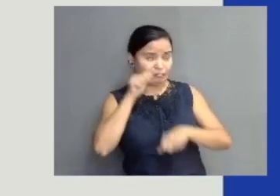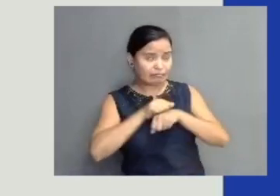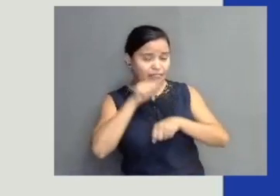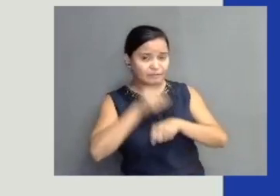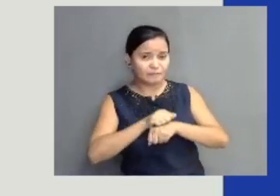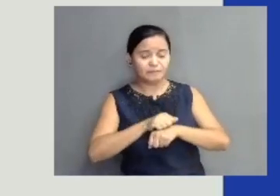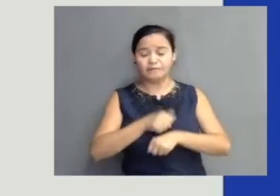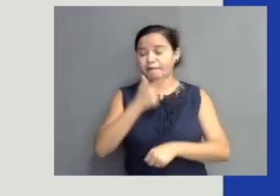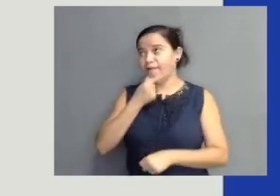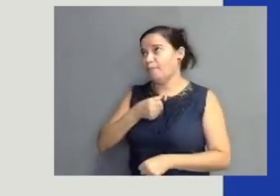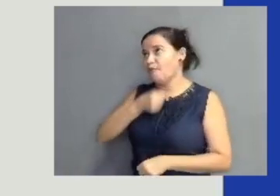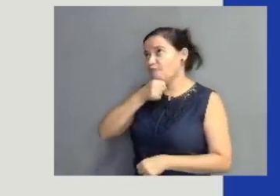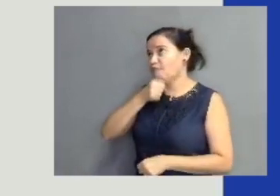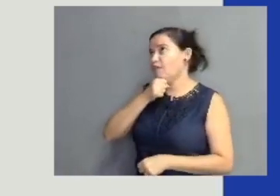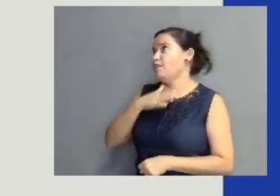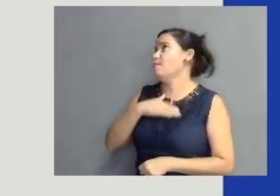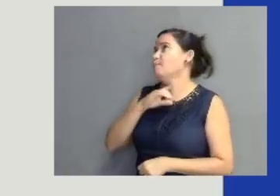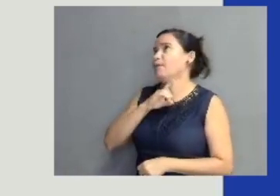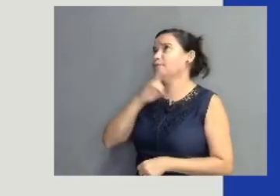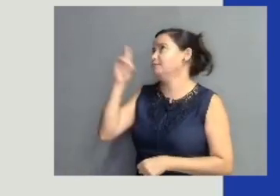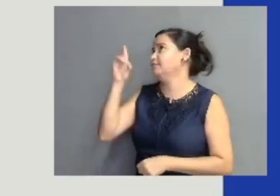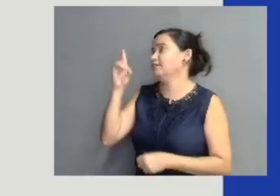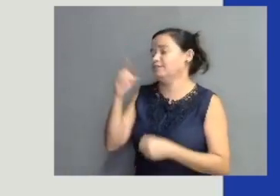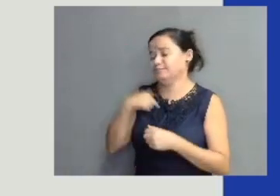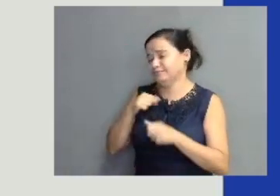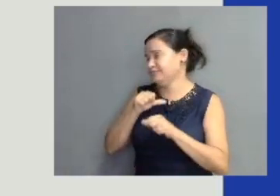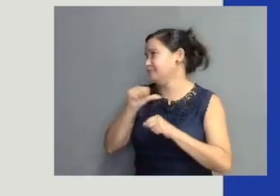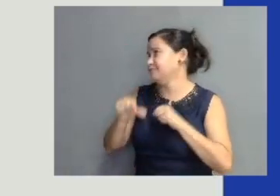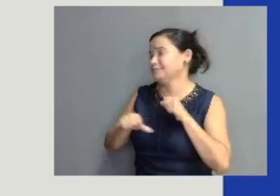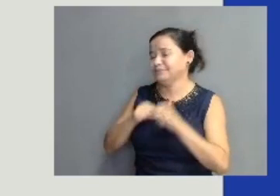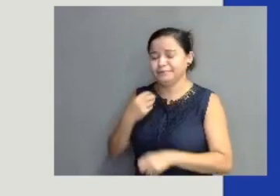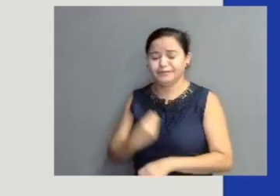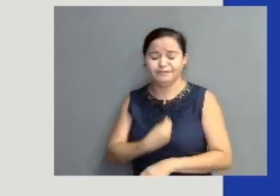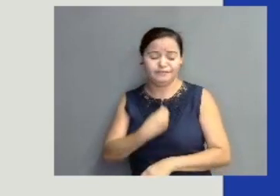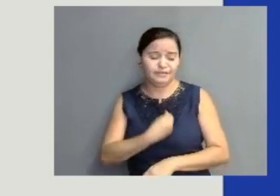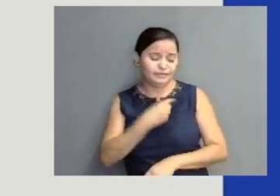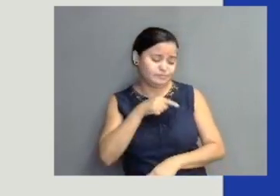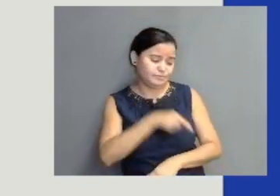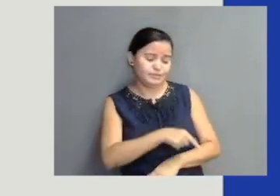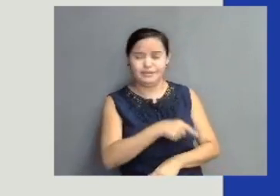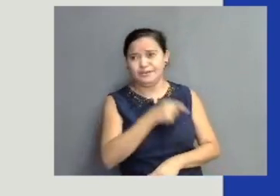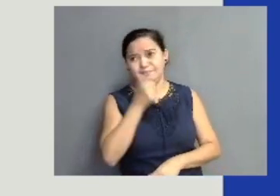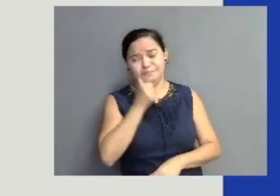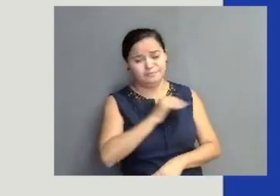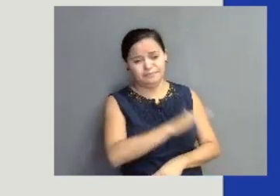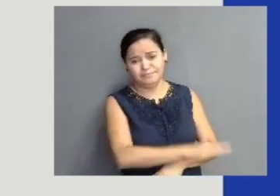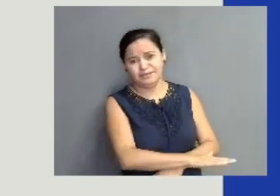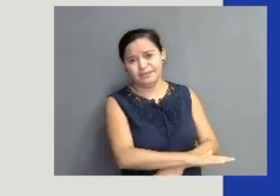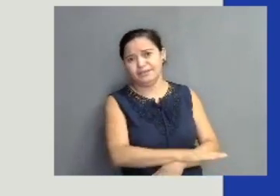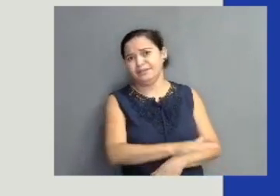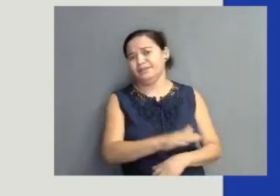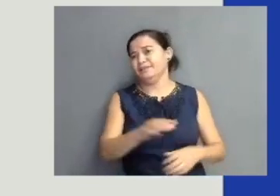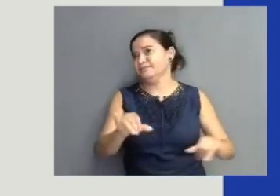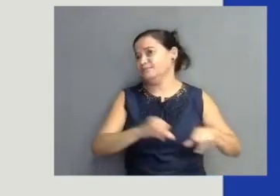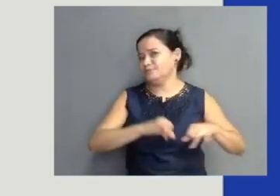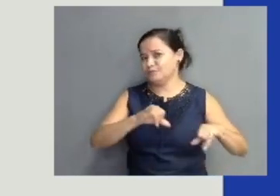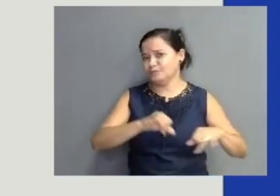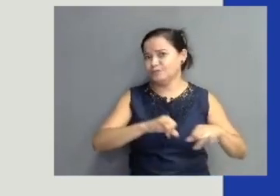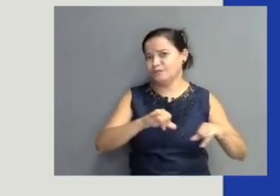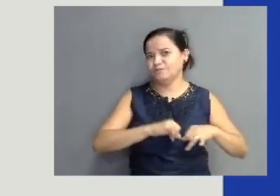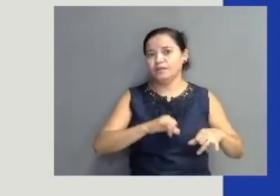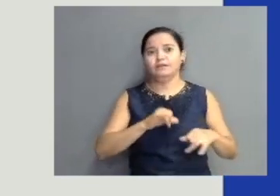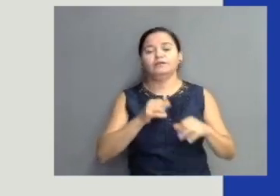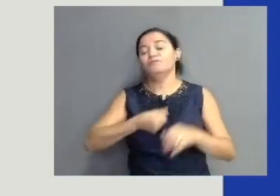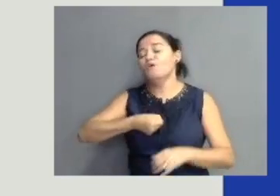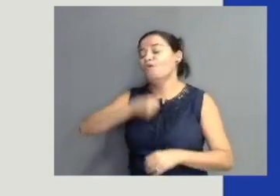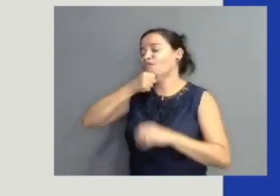pensa consigo: meu Deus, mudai minha sina, para que minha pequenina não sofra o que eu sofro agora. Ri a filha, o velho